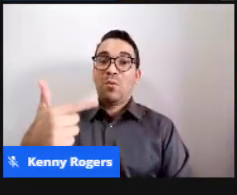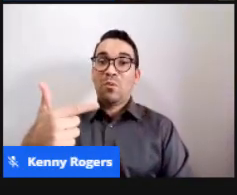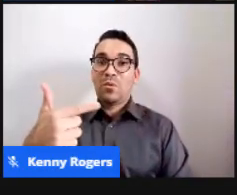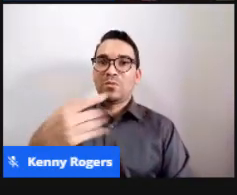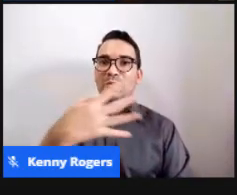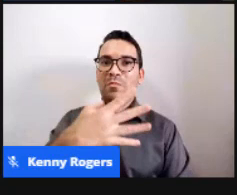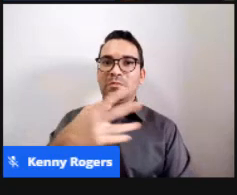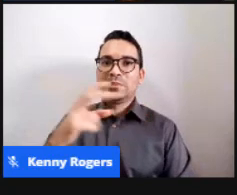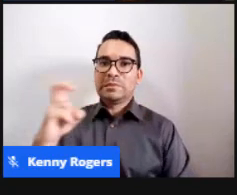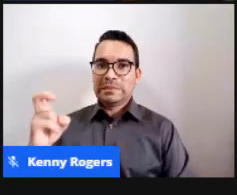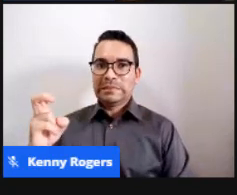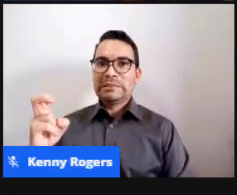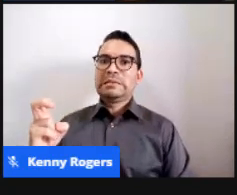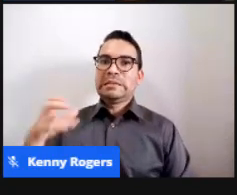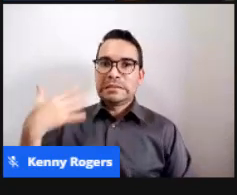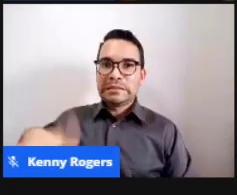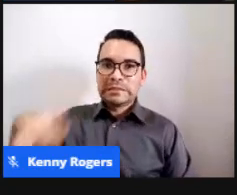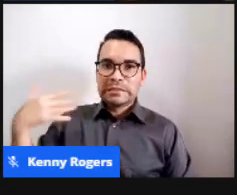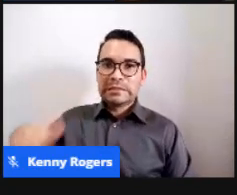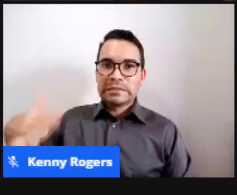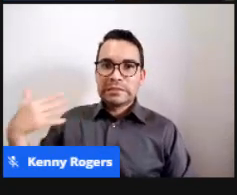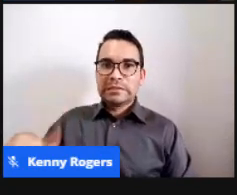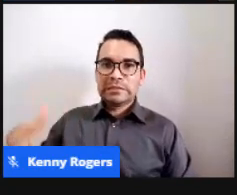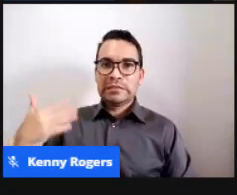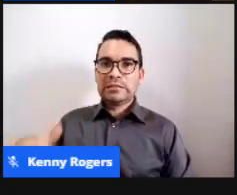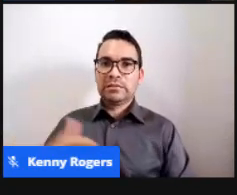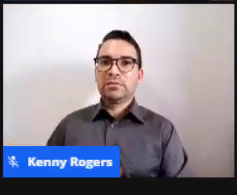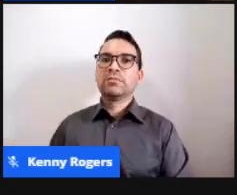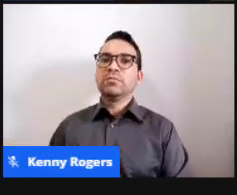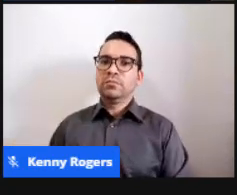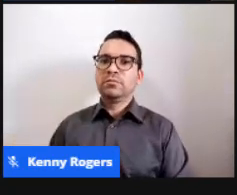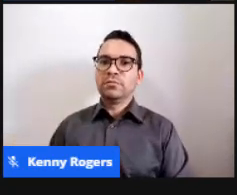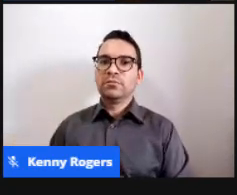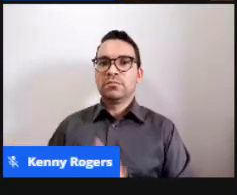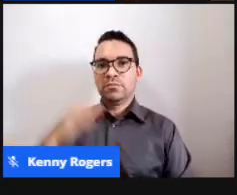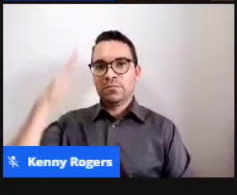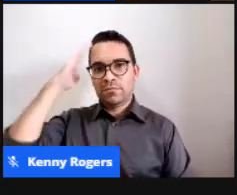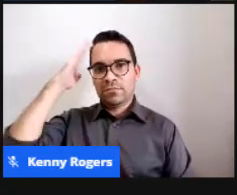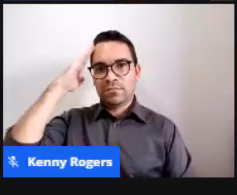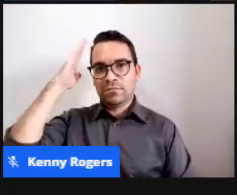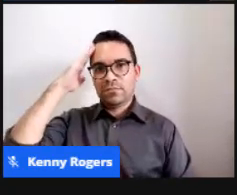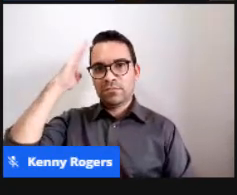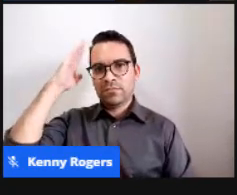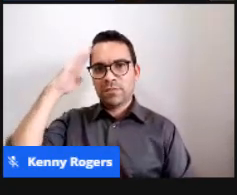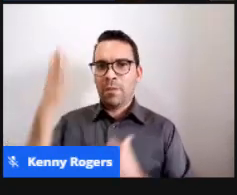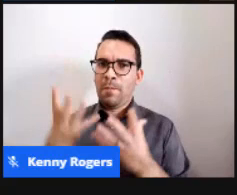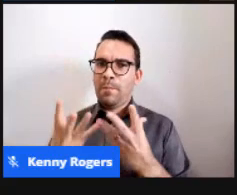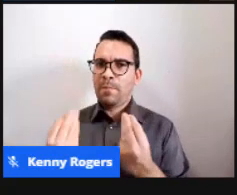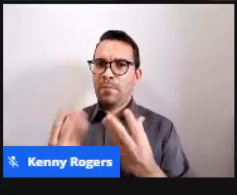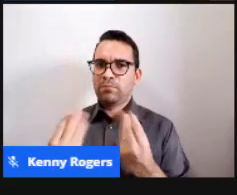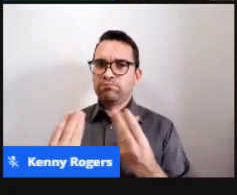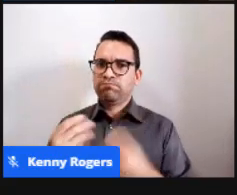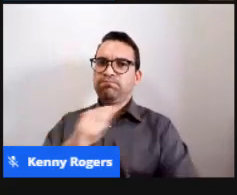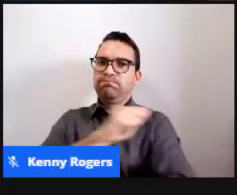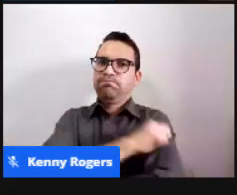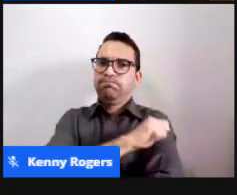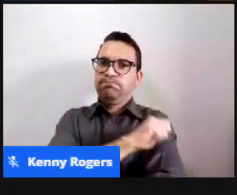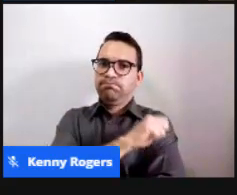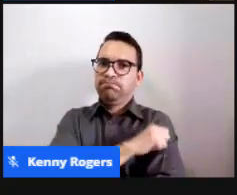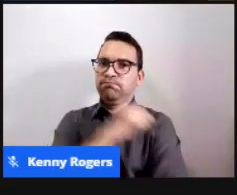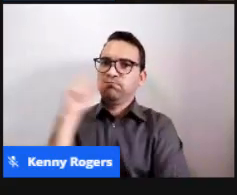tá, tudo bem. Então, eu sei, você tem uma quantidade de alunos. Quando você, na